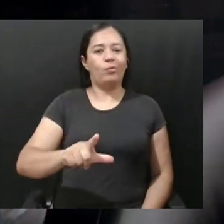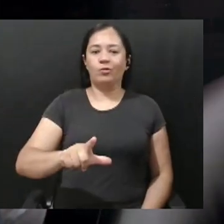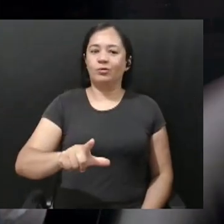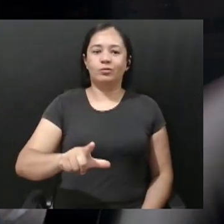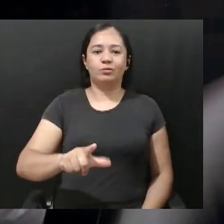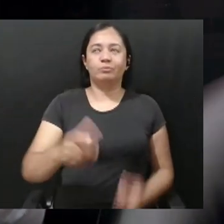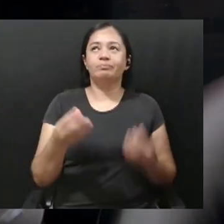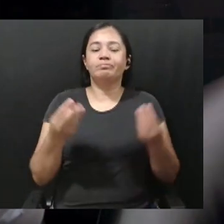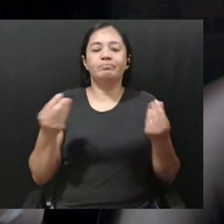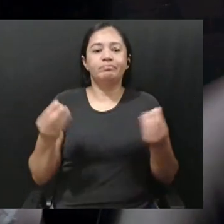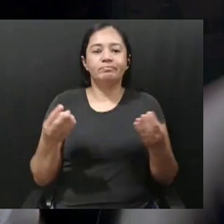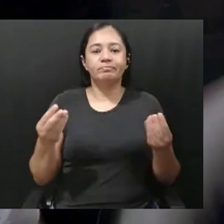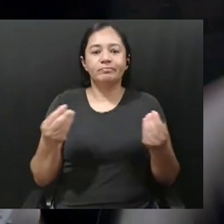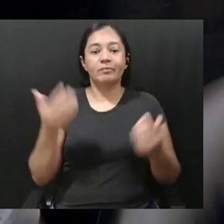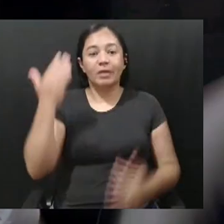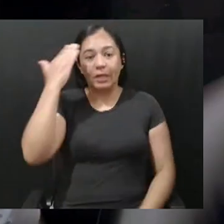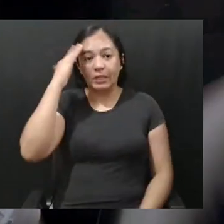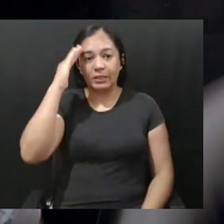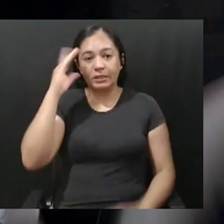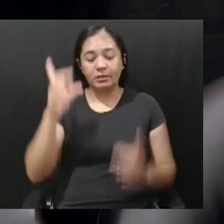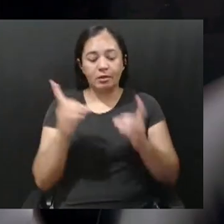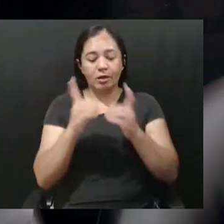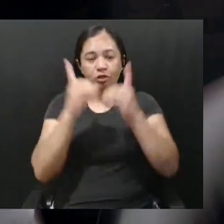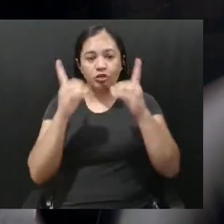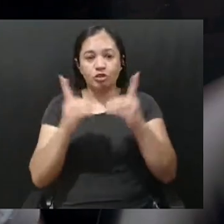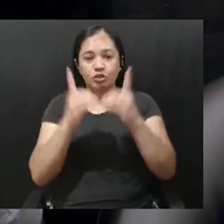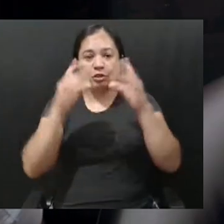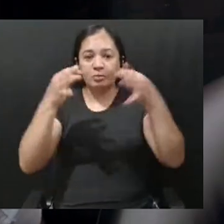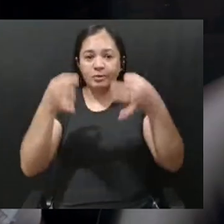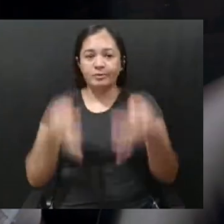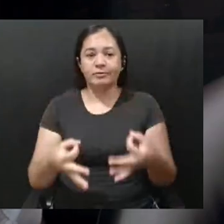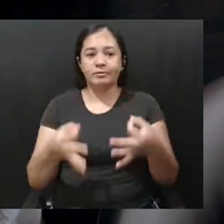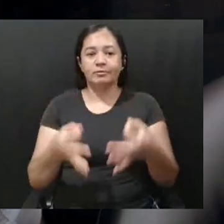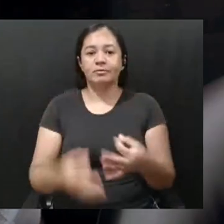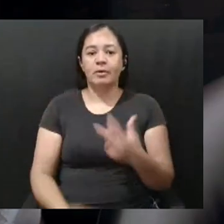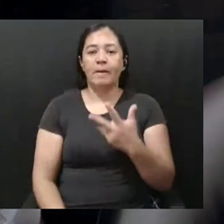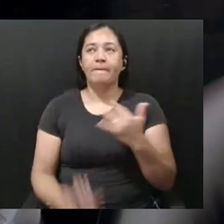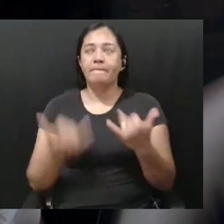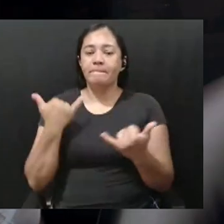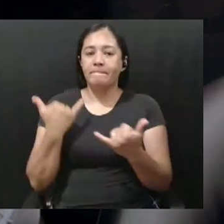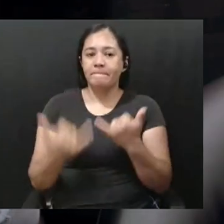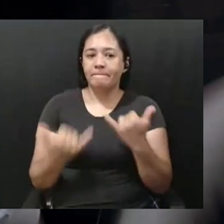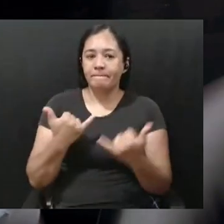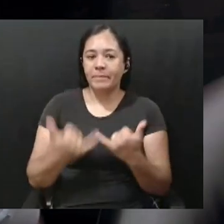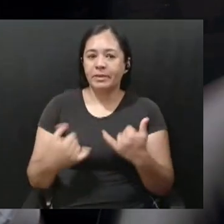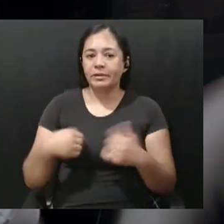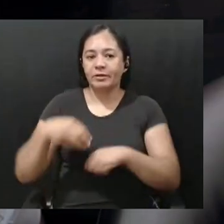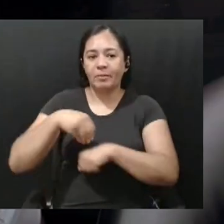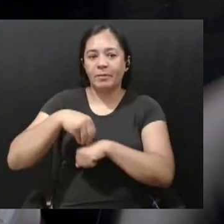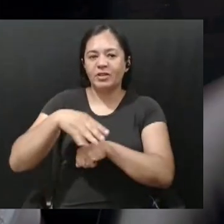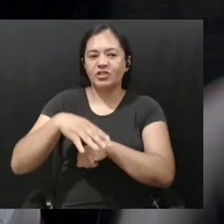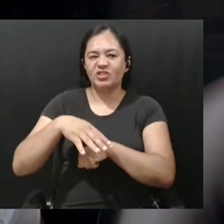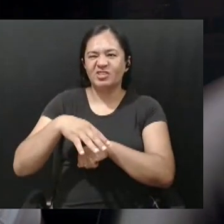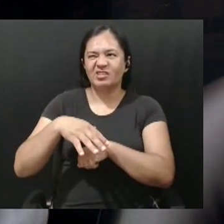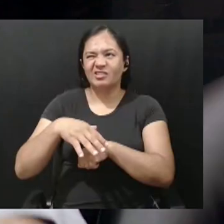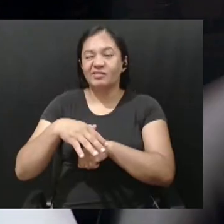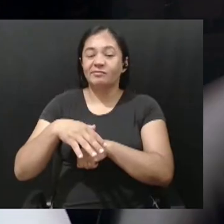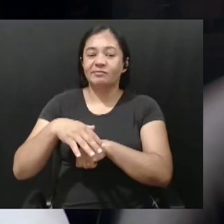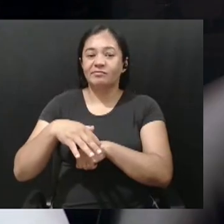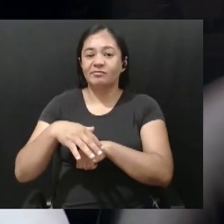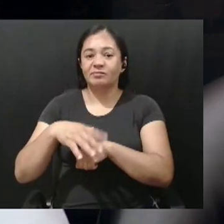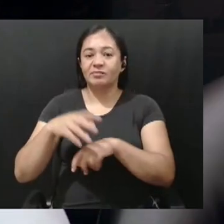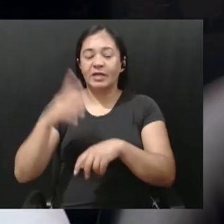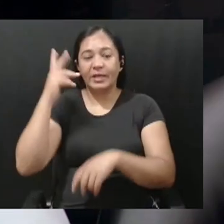entender a dinâmica, né? Então, assim, parece que eu vou dar uma dica muito redundante, mas, assim, ela é simples, mas é extremamente complexa,